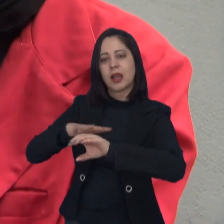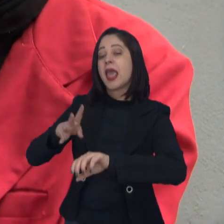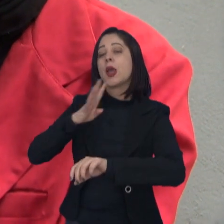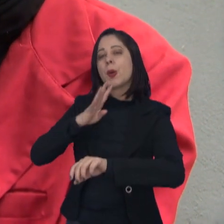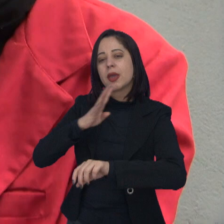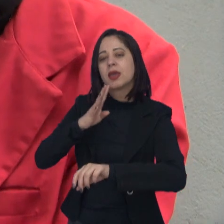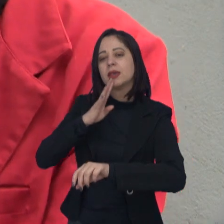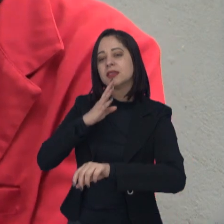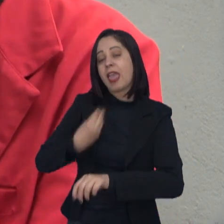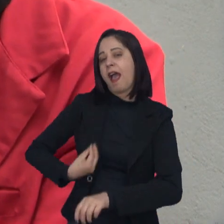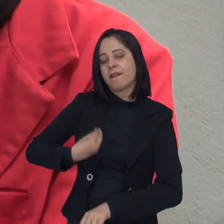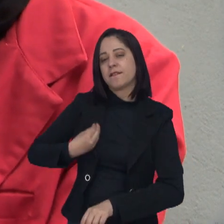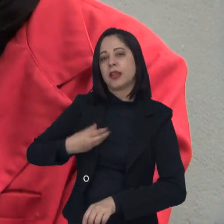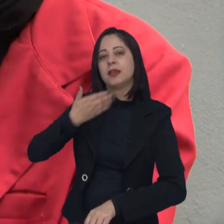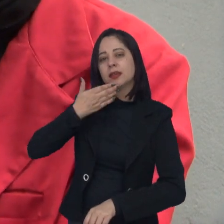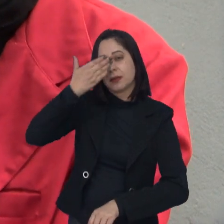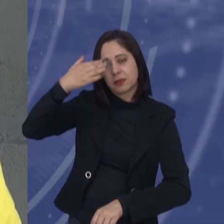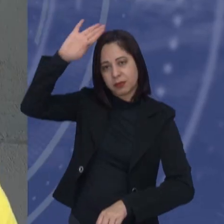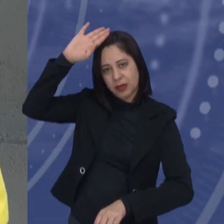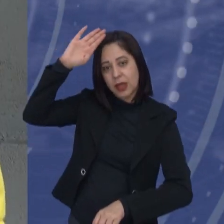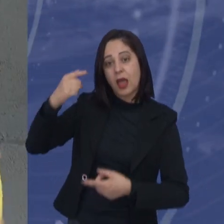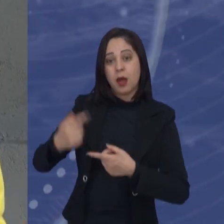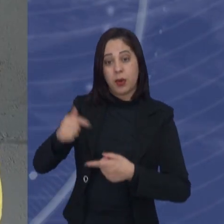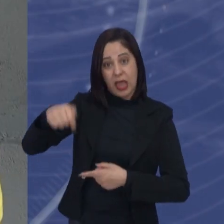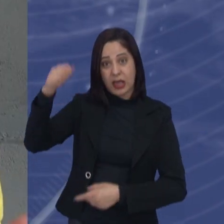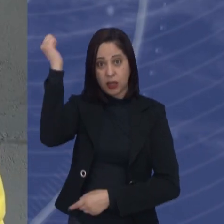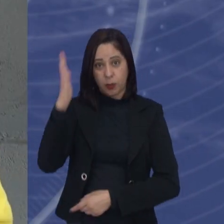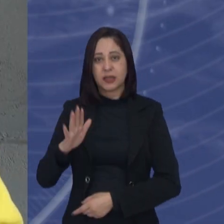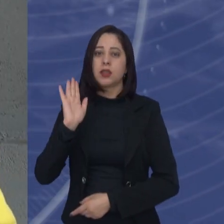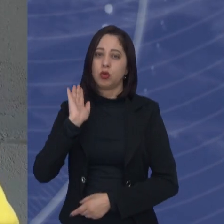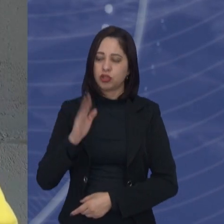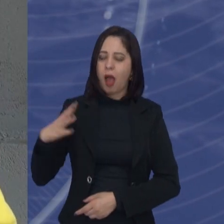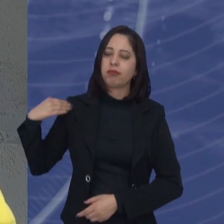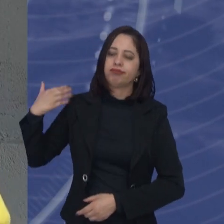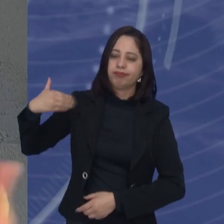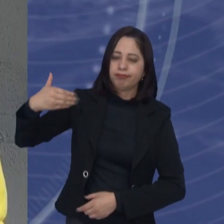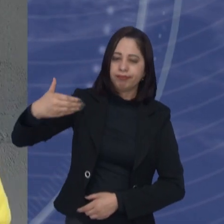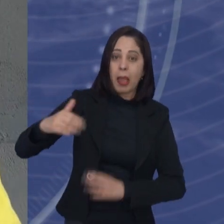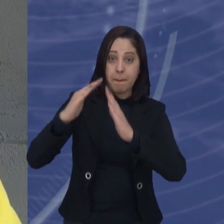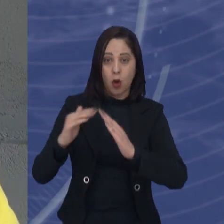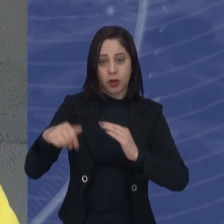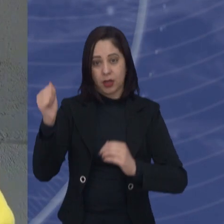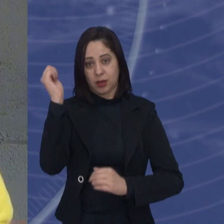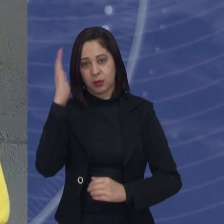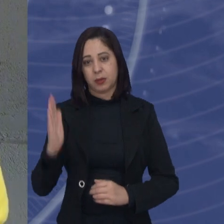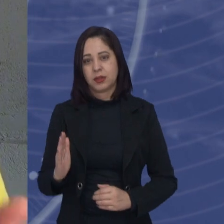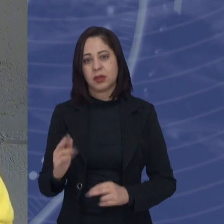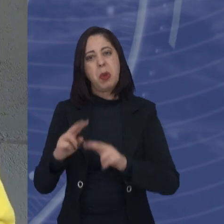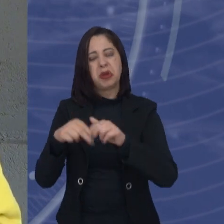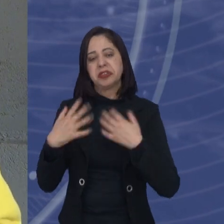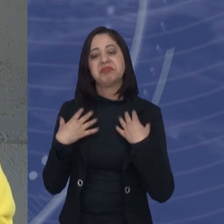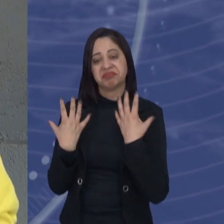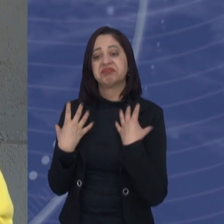pouquinho mais a vida dos muçulmanos, né, já que os muçulmanos estão aqui no Brasil já faz muitos anos, e é isso, e foi por isso que eu